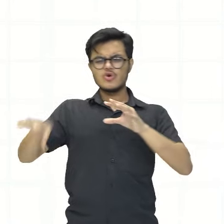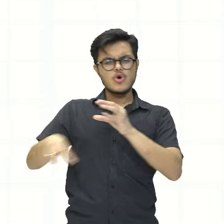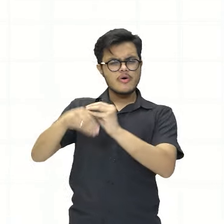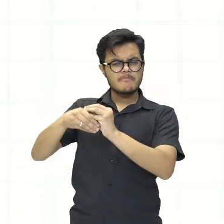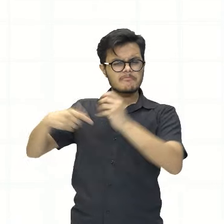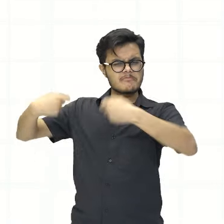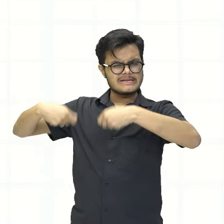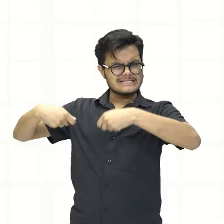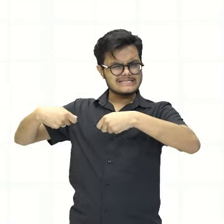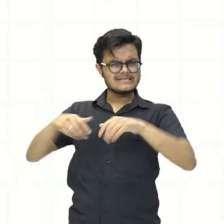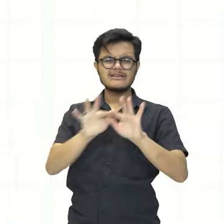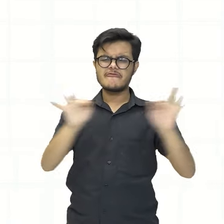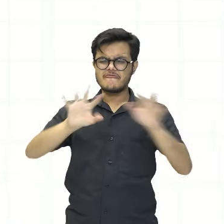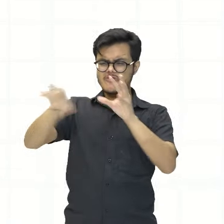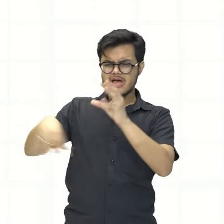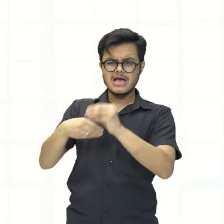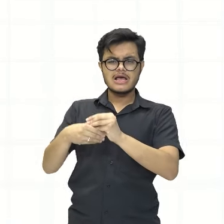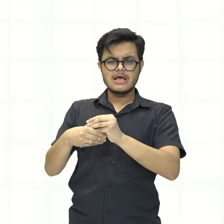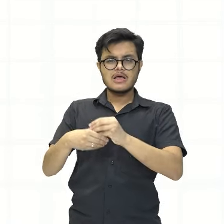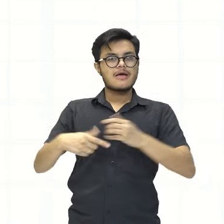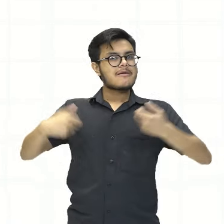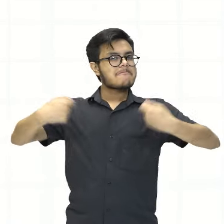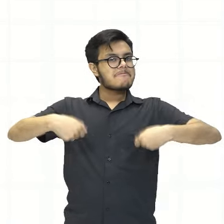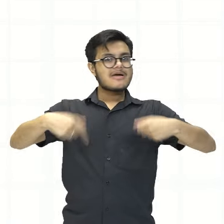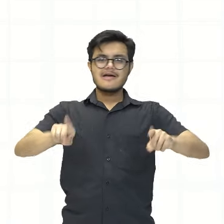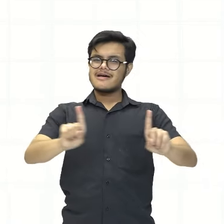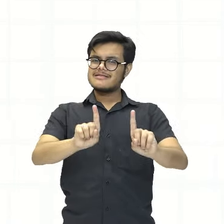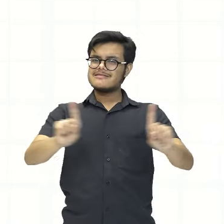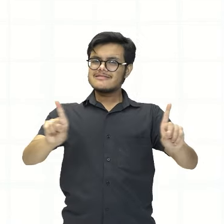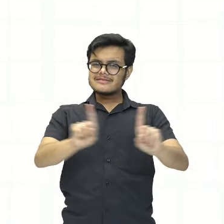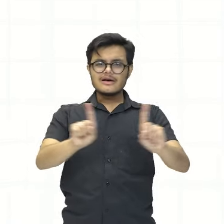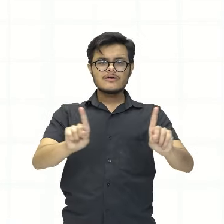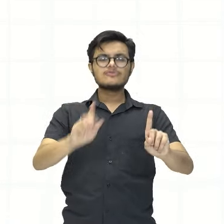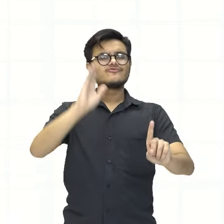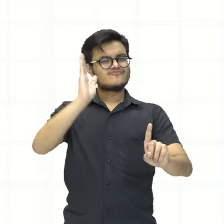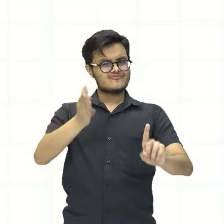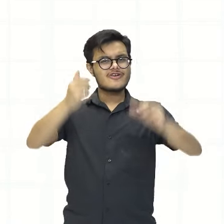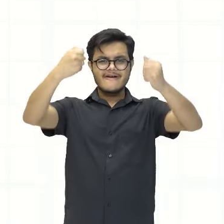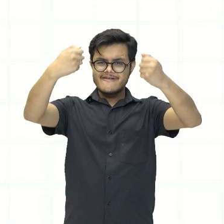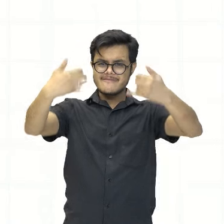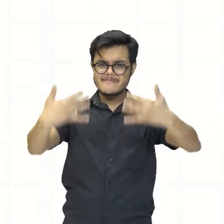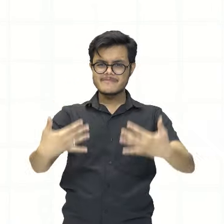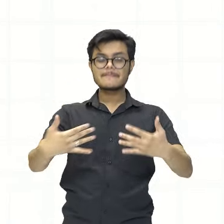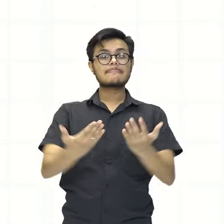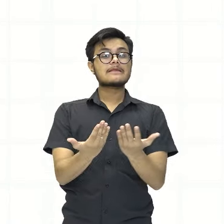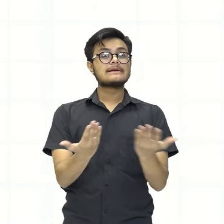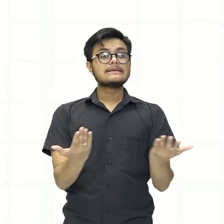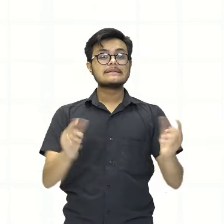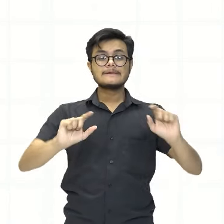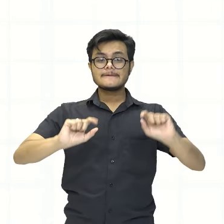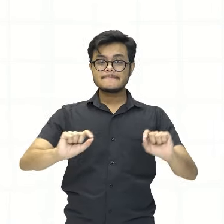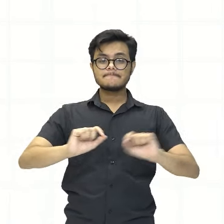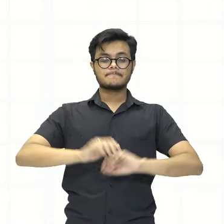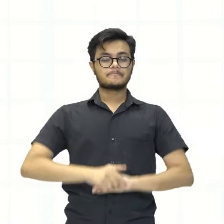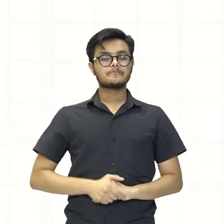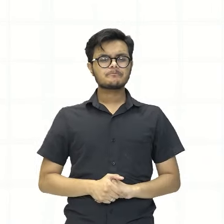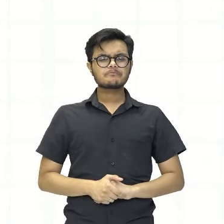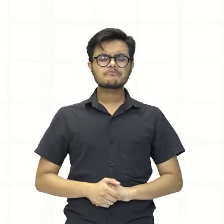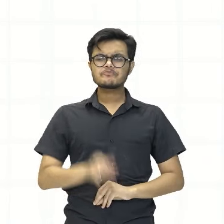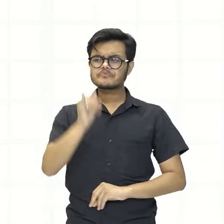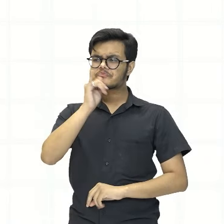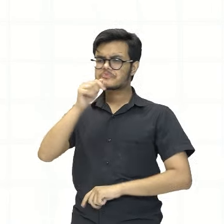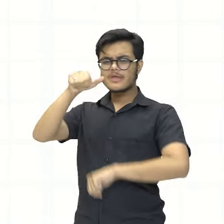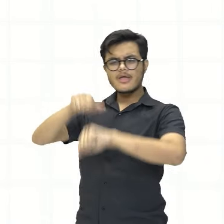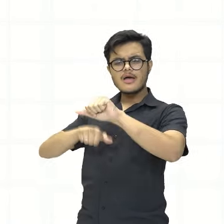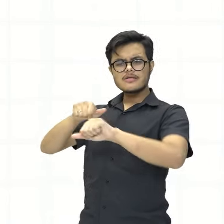refletir sobre ele ele não precisa de complementação e por consequência olhando assim